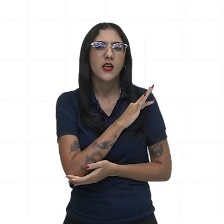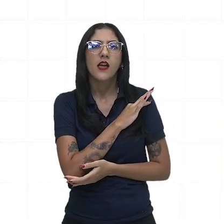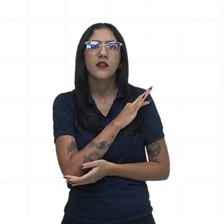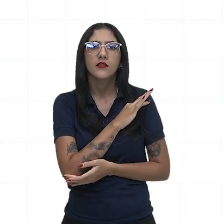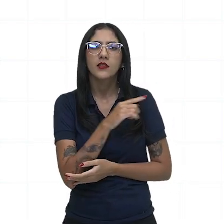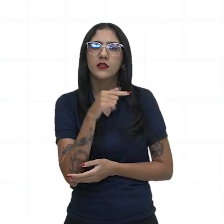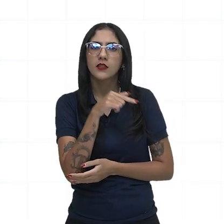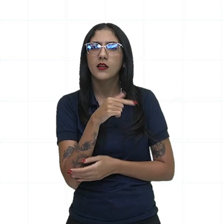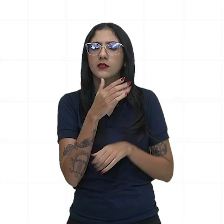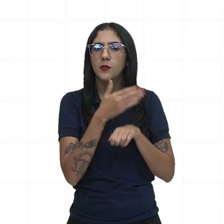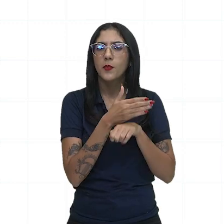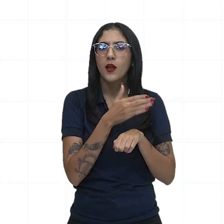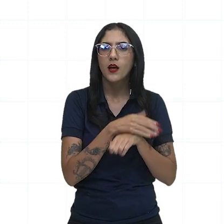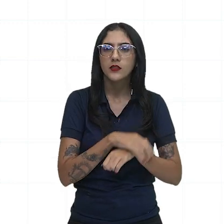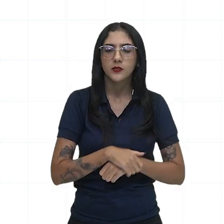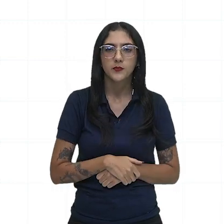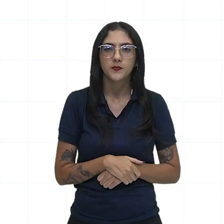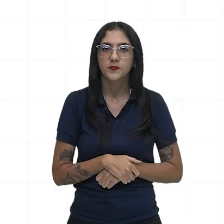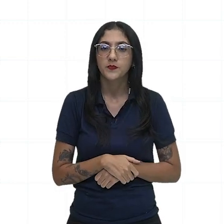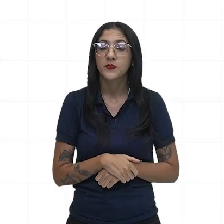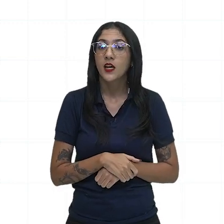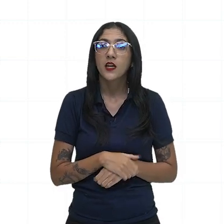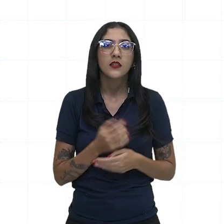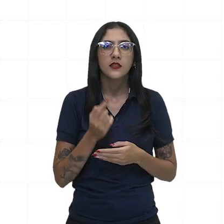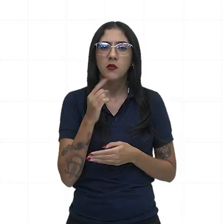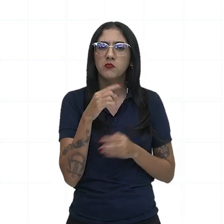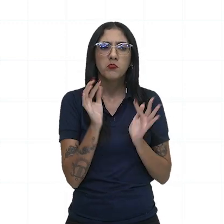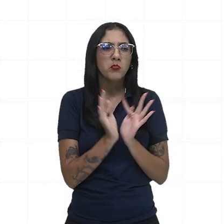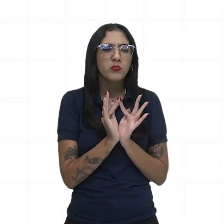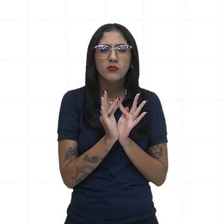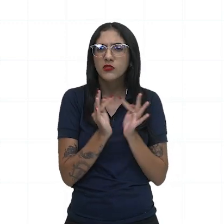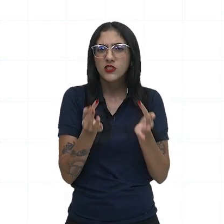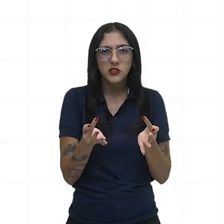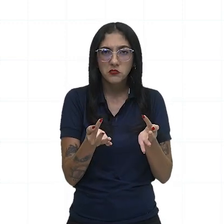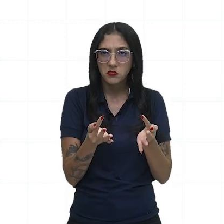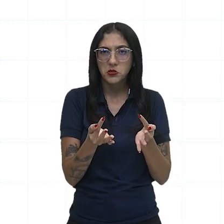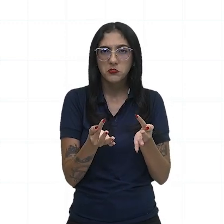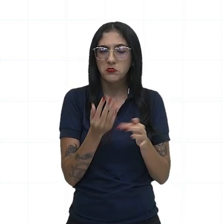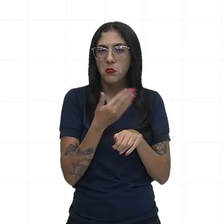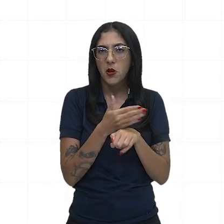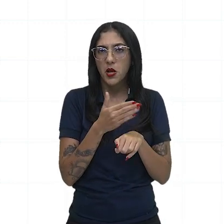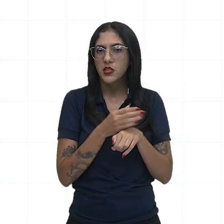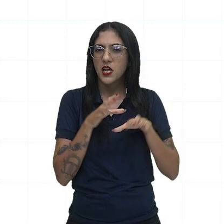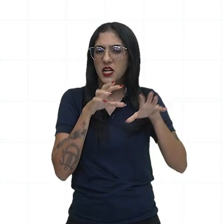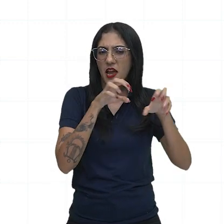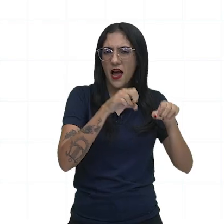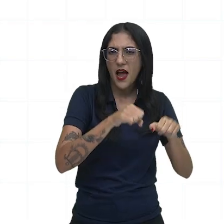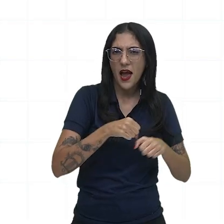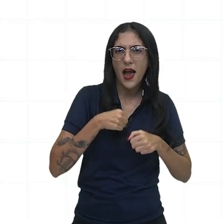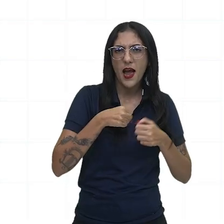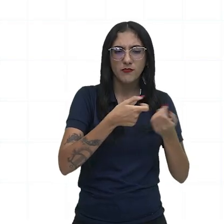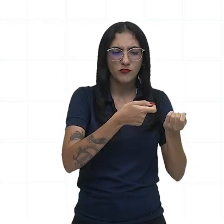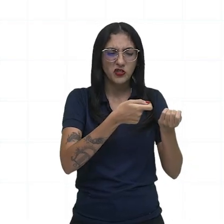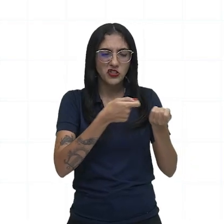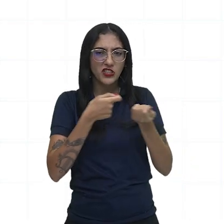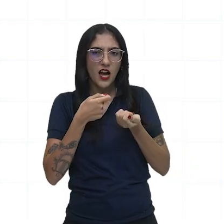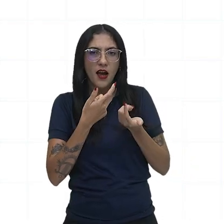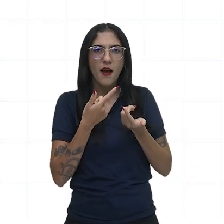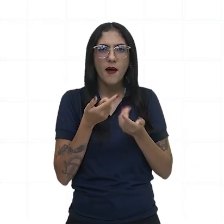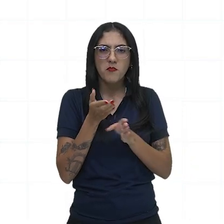luta marajoara? São técnicas muito simples, tá? Pode ser agarrar, puxar,